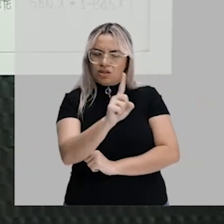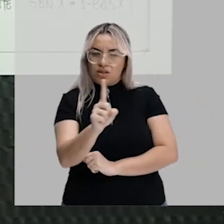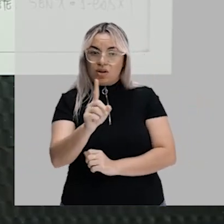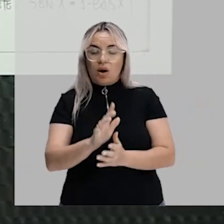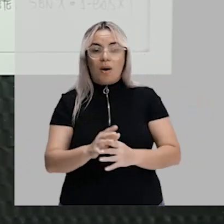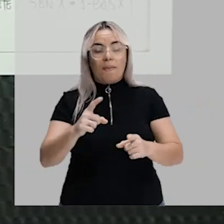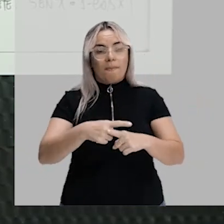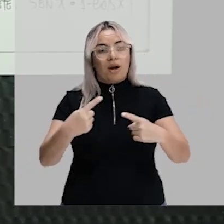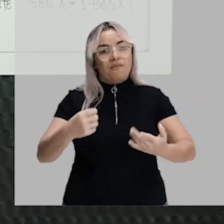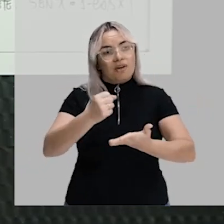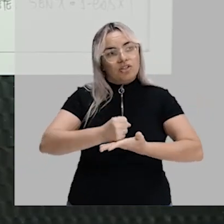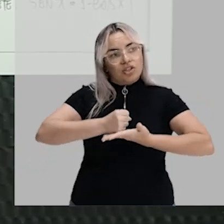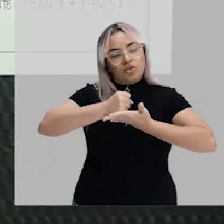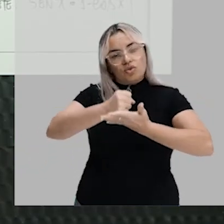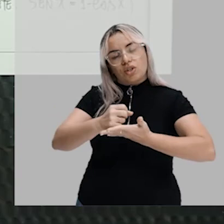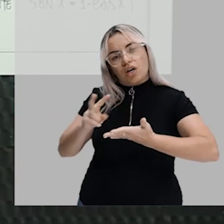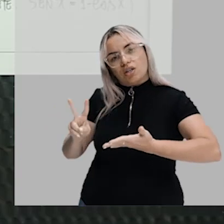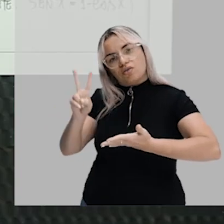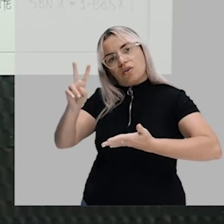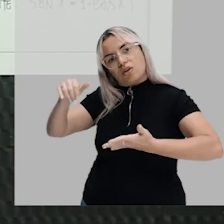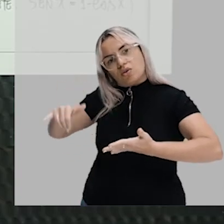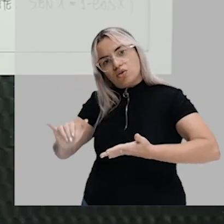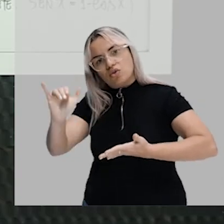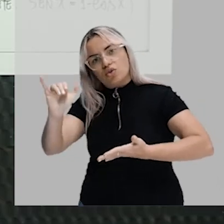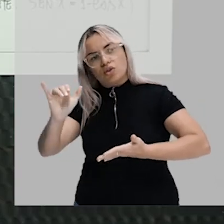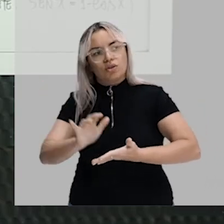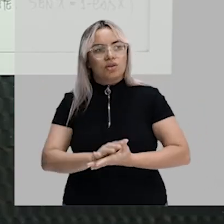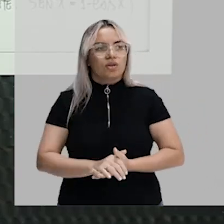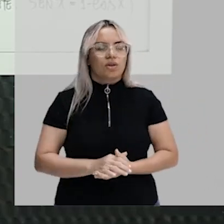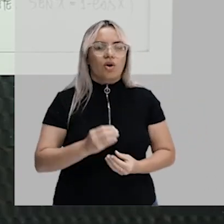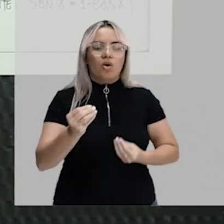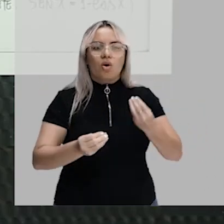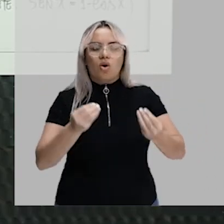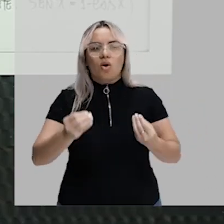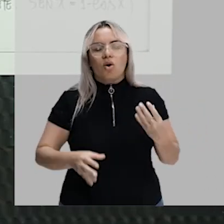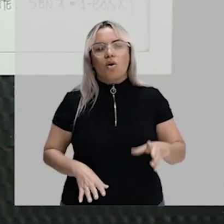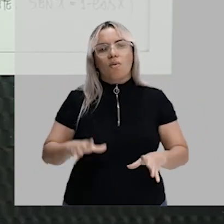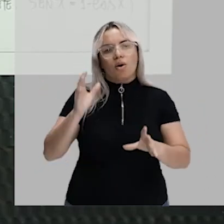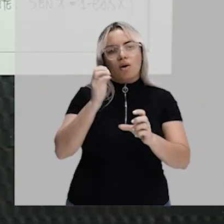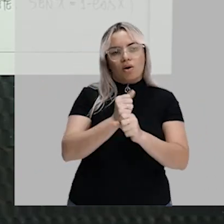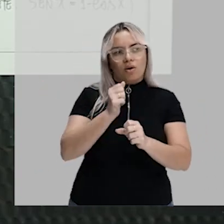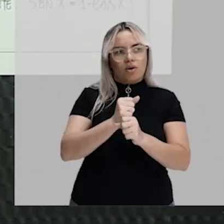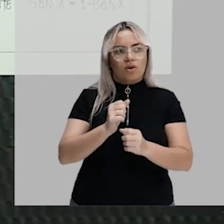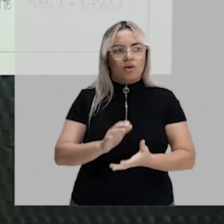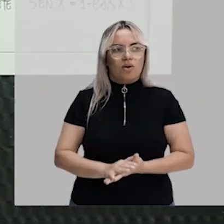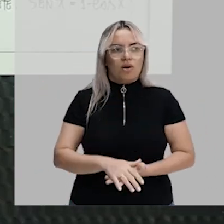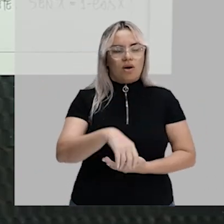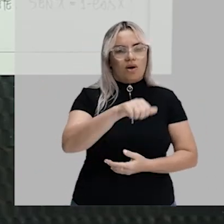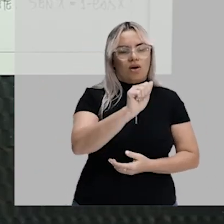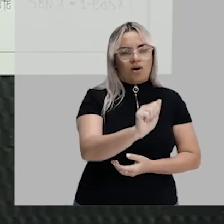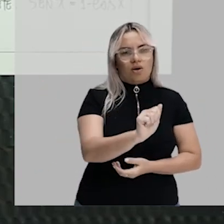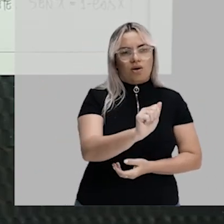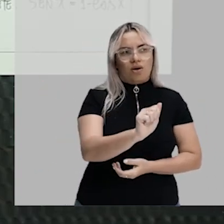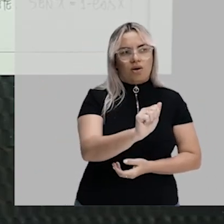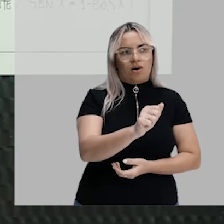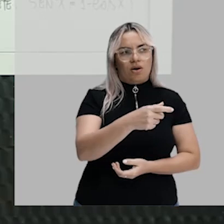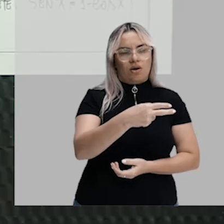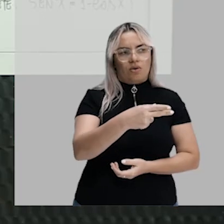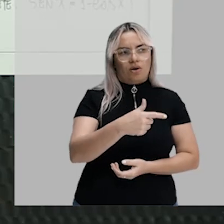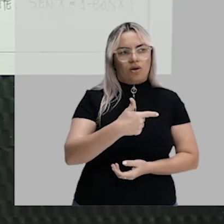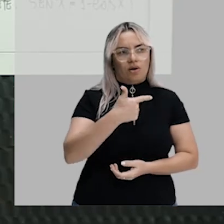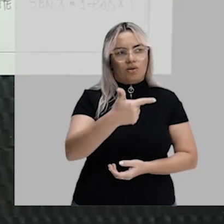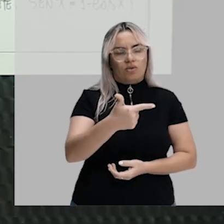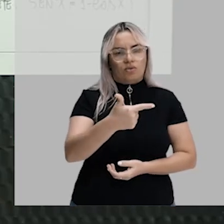tá Então veja só vamos resolver essa equação do segundo grau aqui aqui o o a é 2 né o b